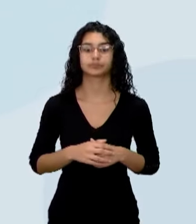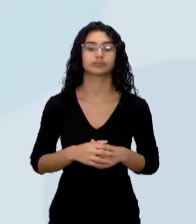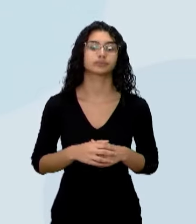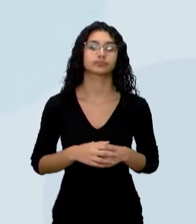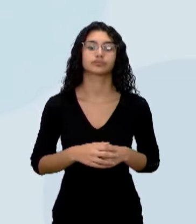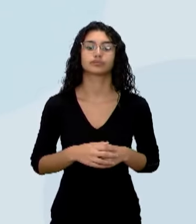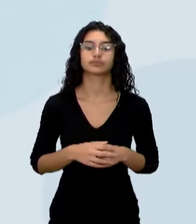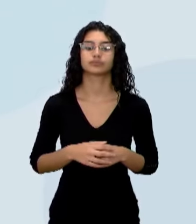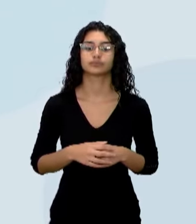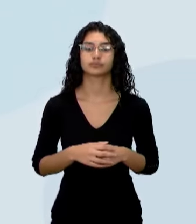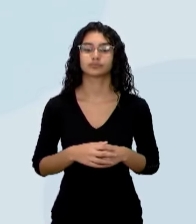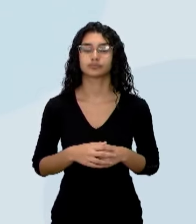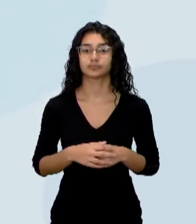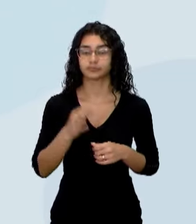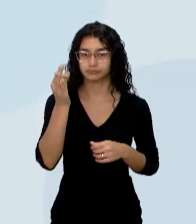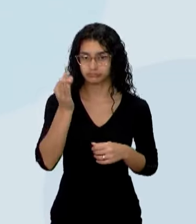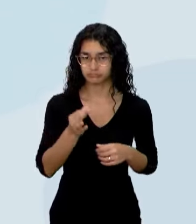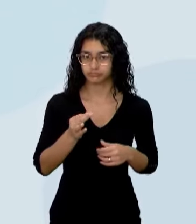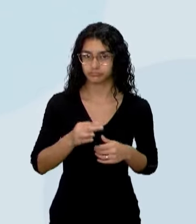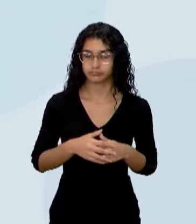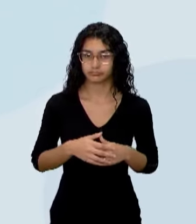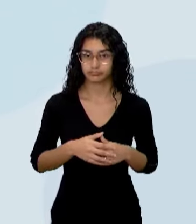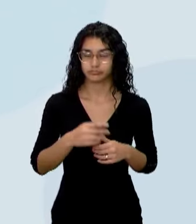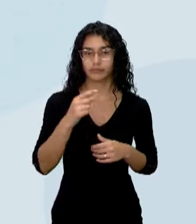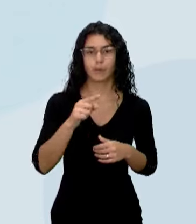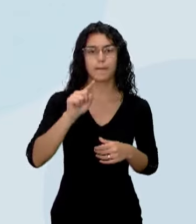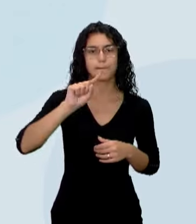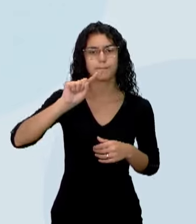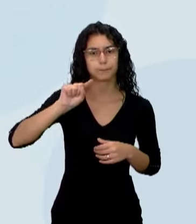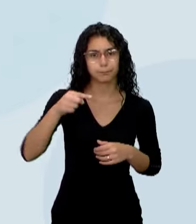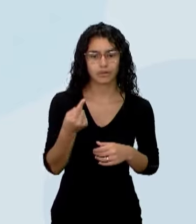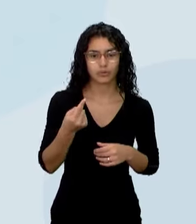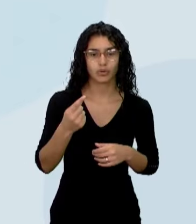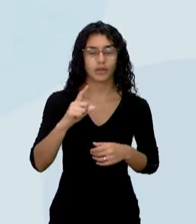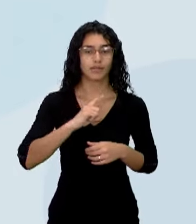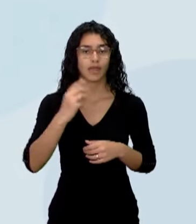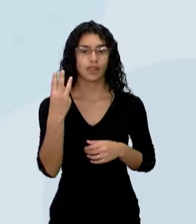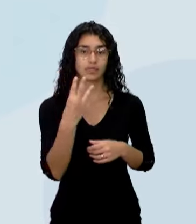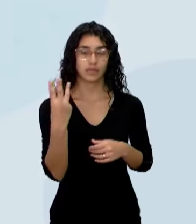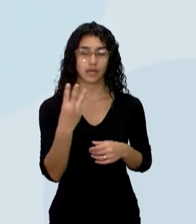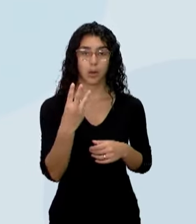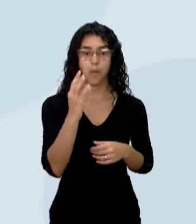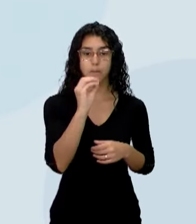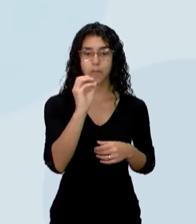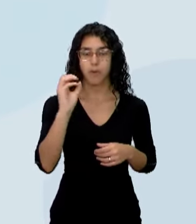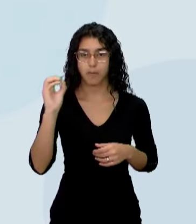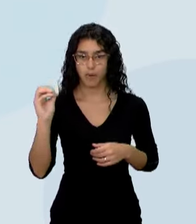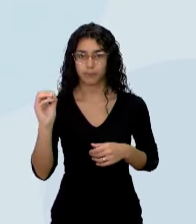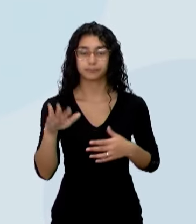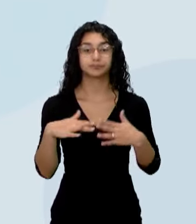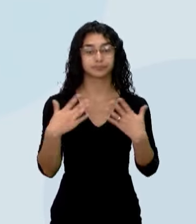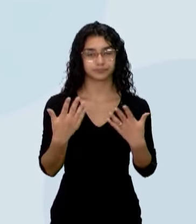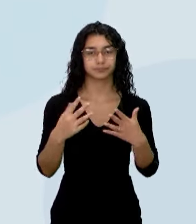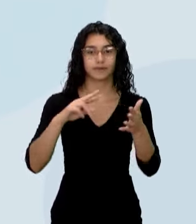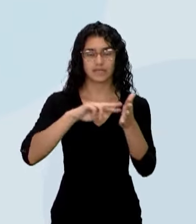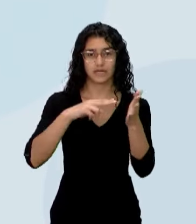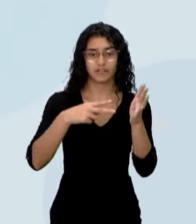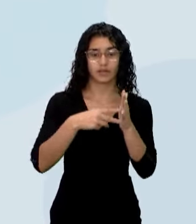quilogramas. Certo? Legal. E 1.000 representa 3 casas decimais, né? Ou o valor número 1.000 mesmo. Exatamente.